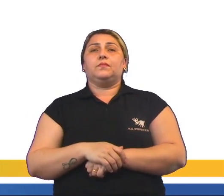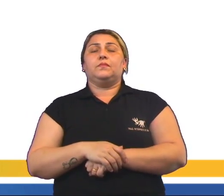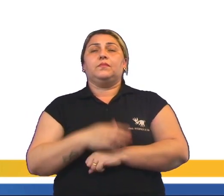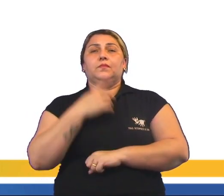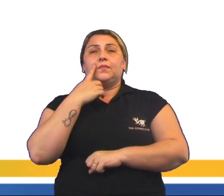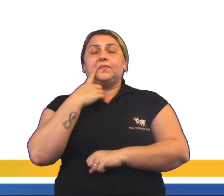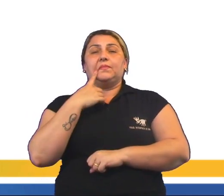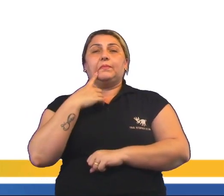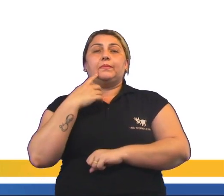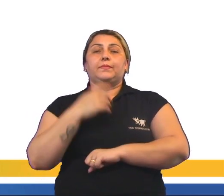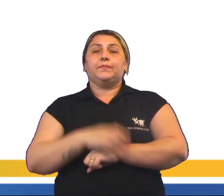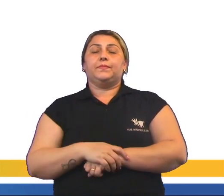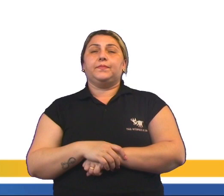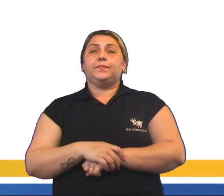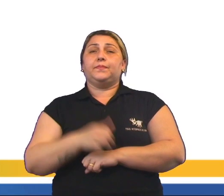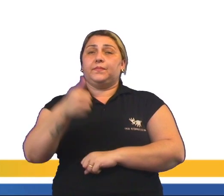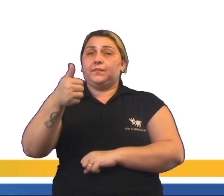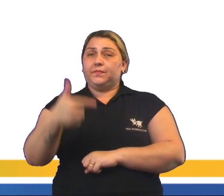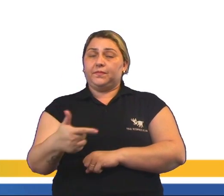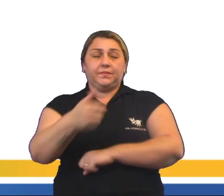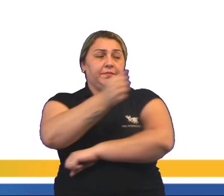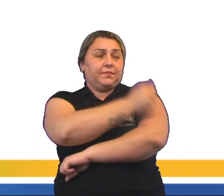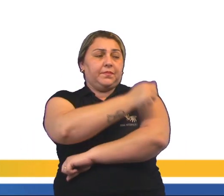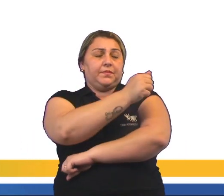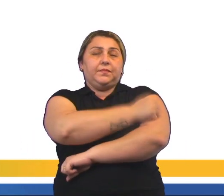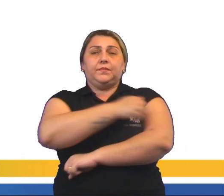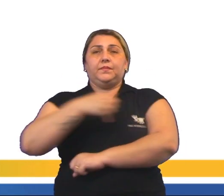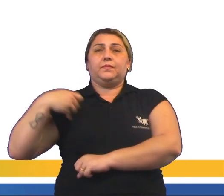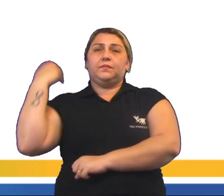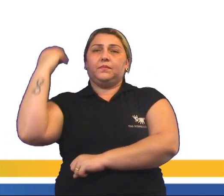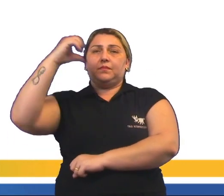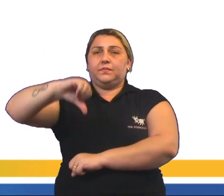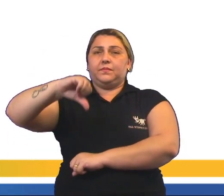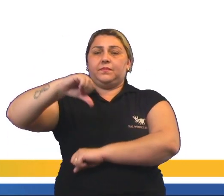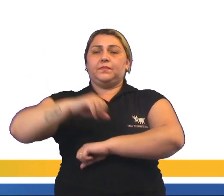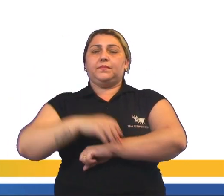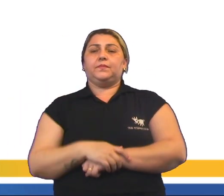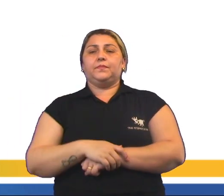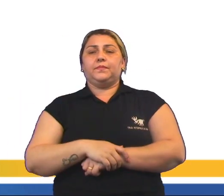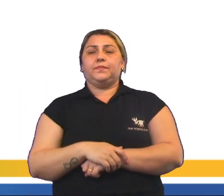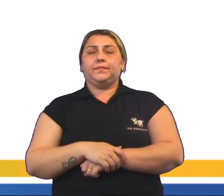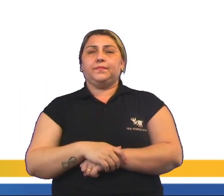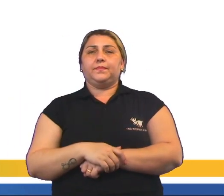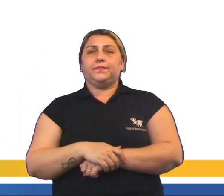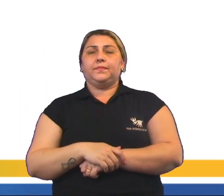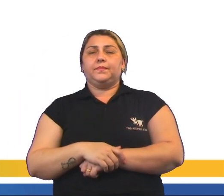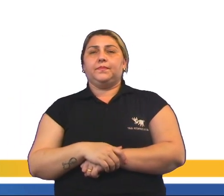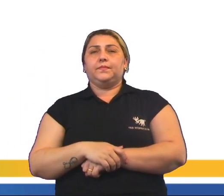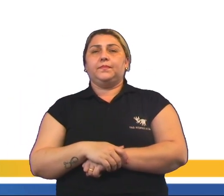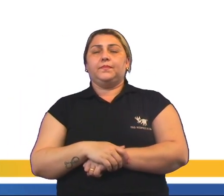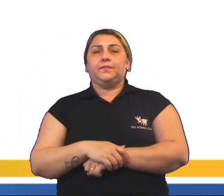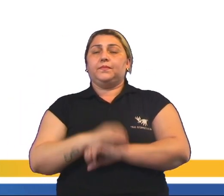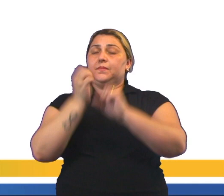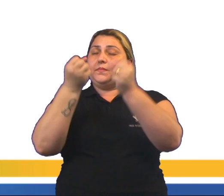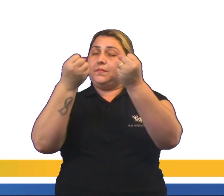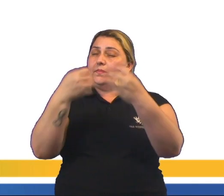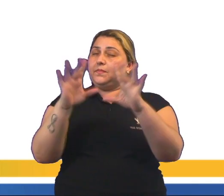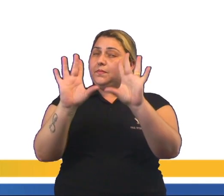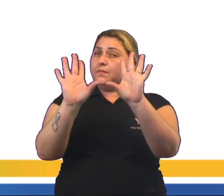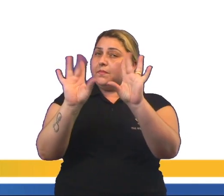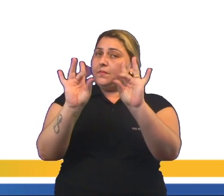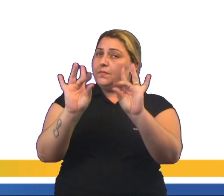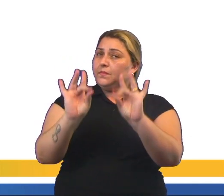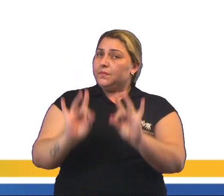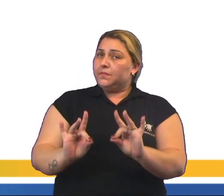Outro, 12 alunos com 9 anos, certo? Que aí vai explicando